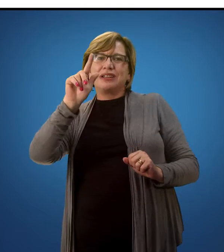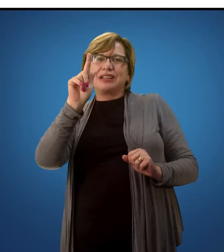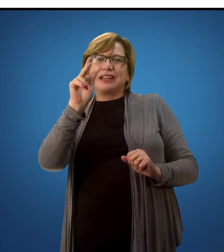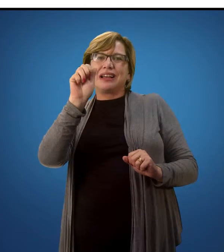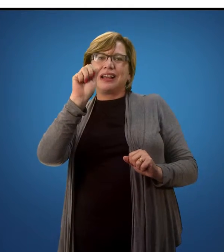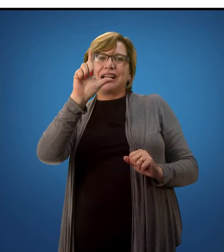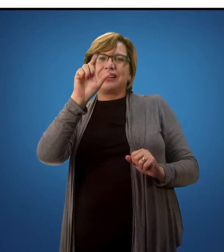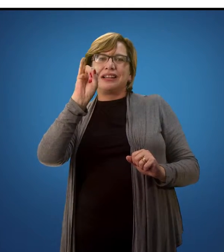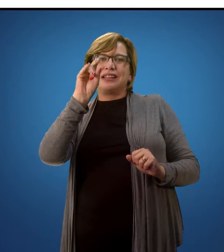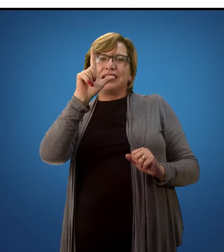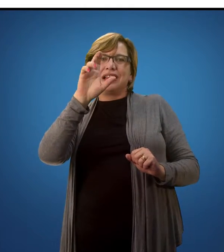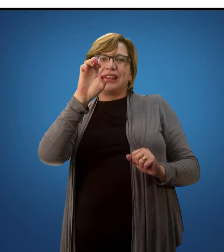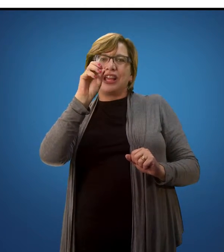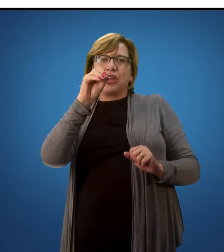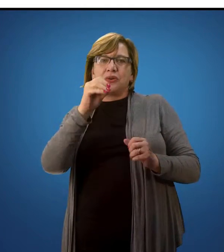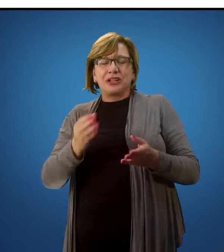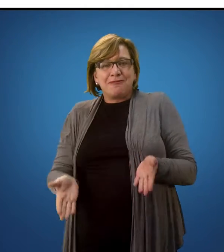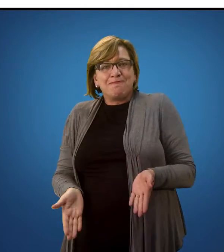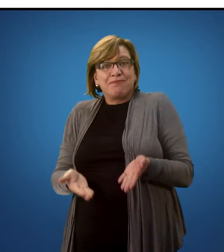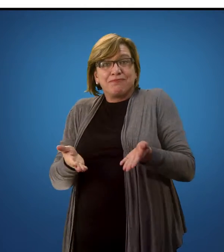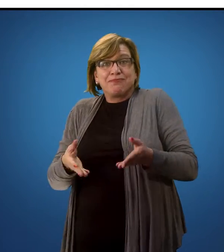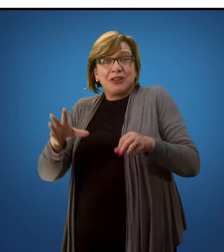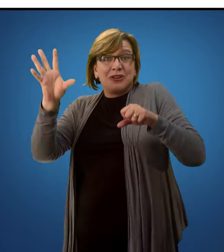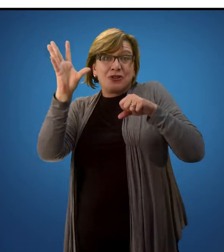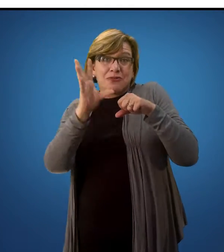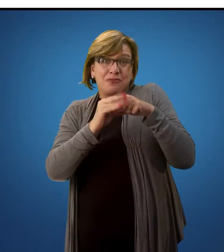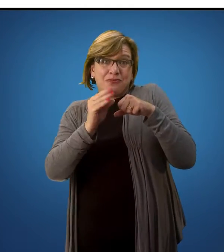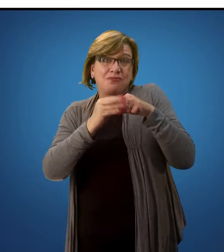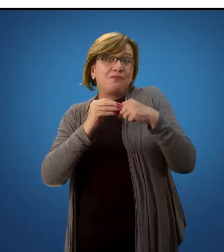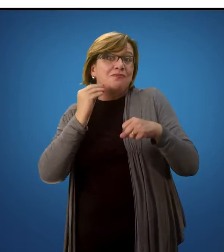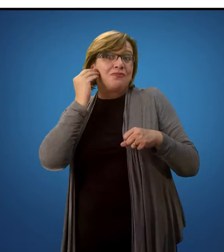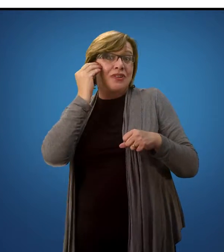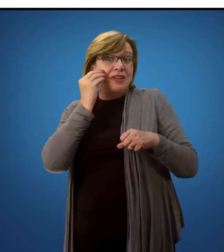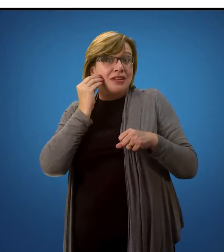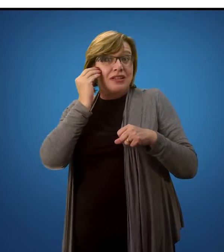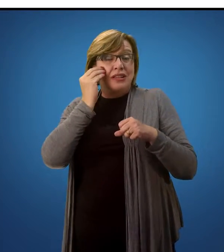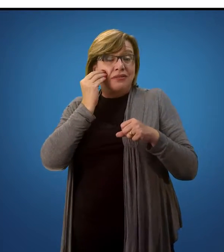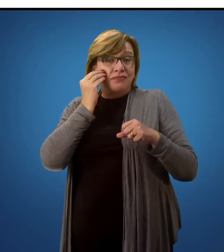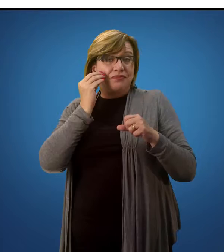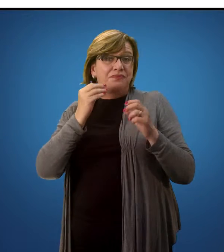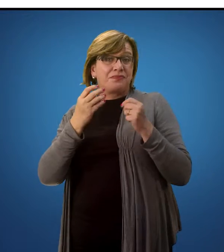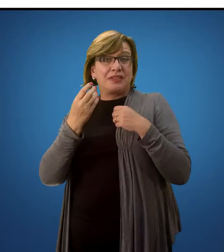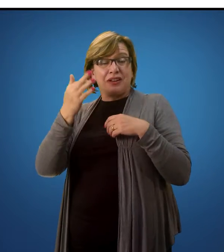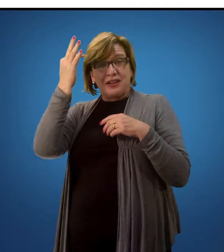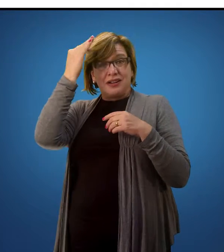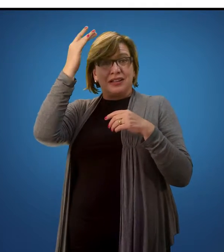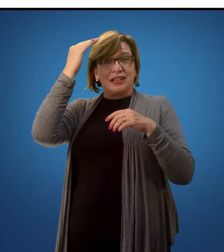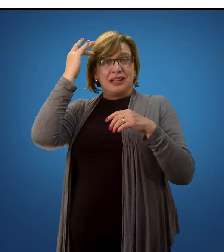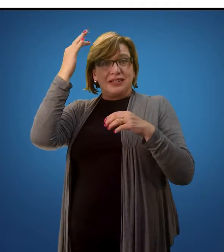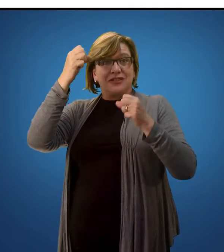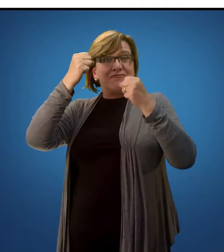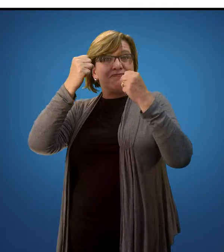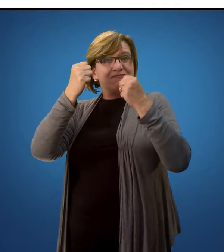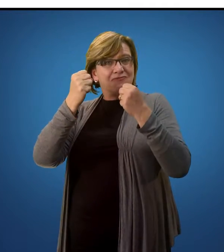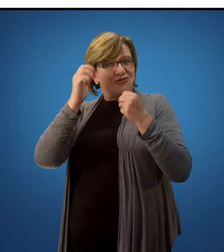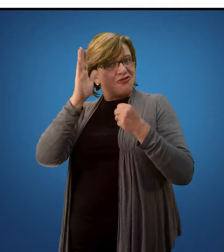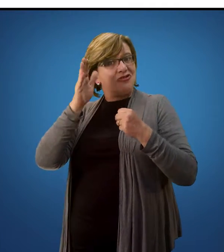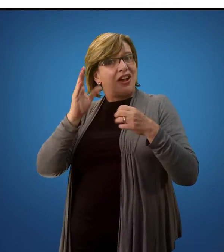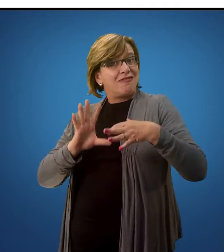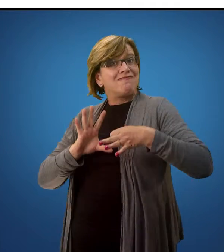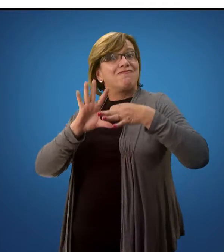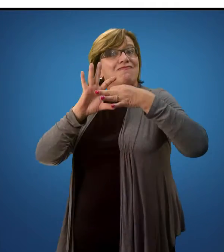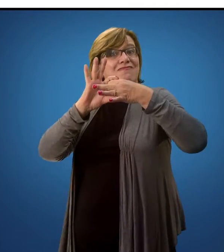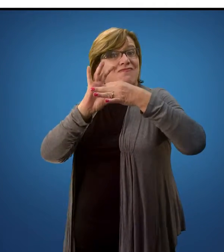cientista que deu impulso ao conhecimento experimental ou seja a filosofia de certa forma já é